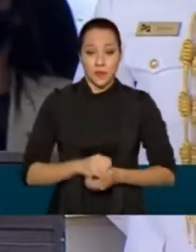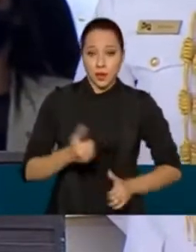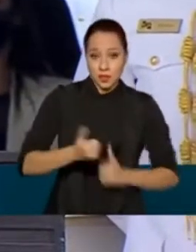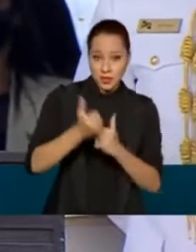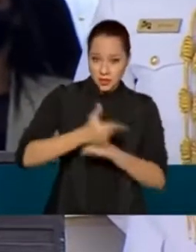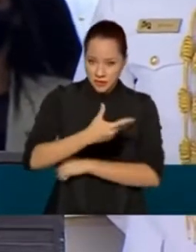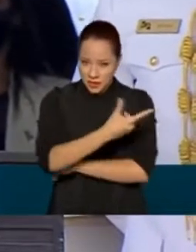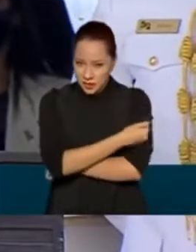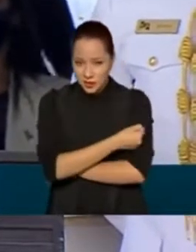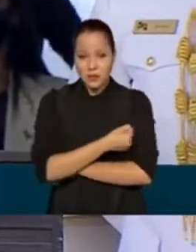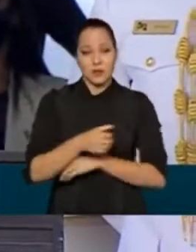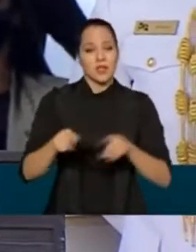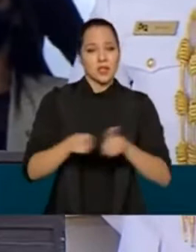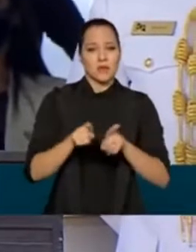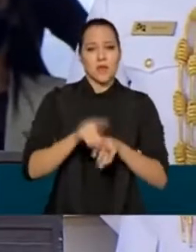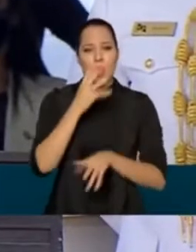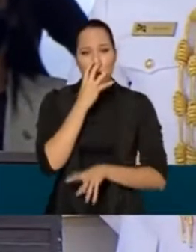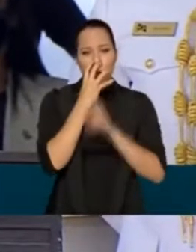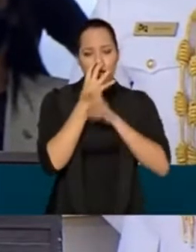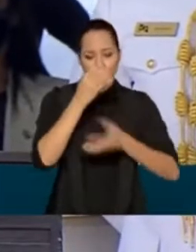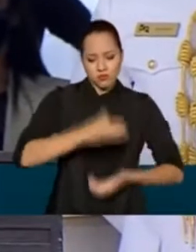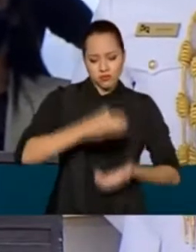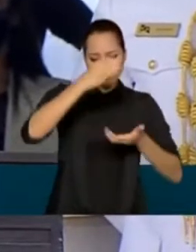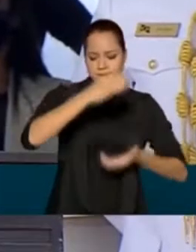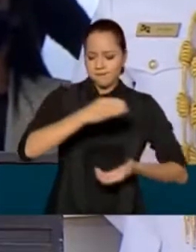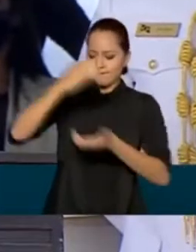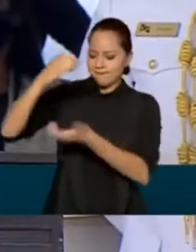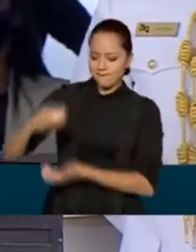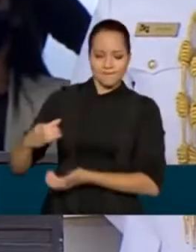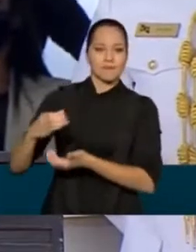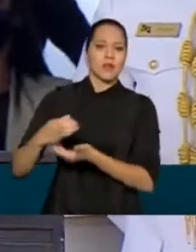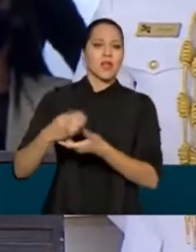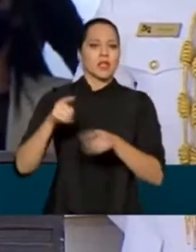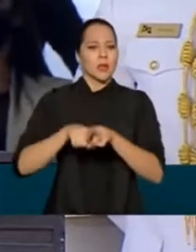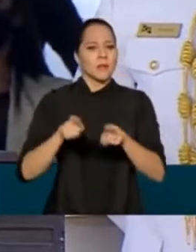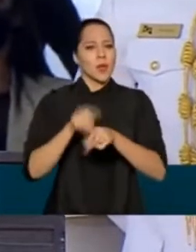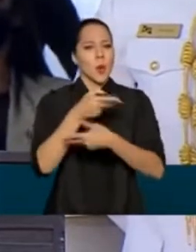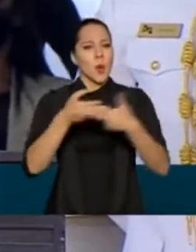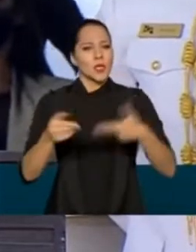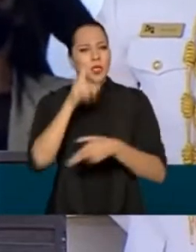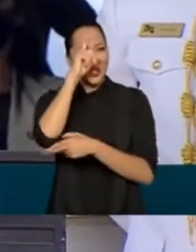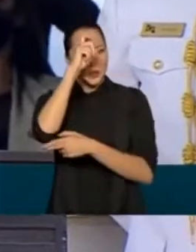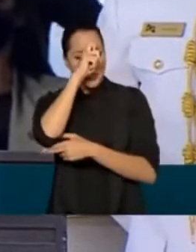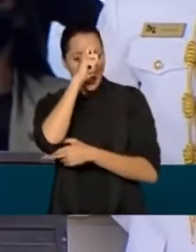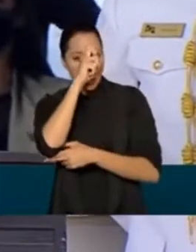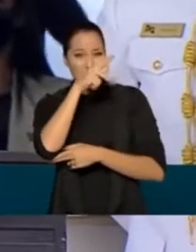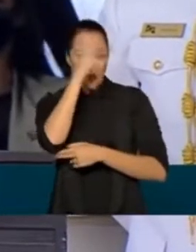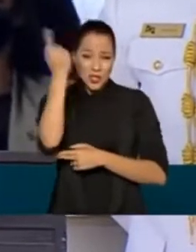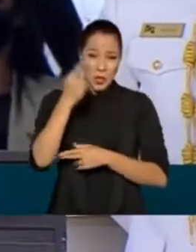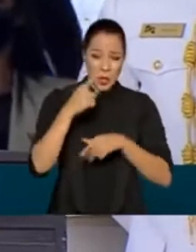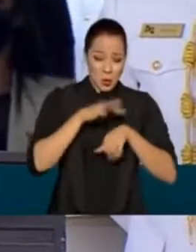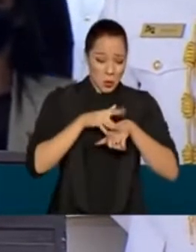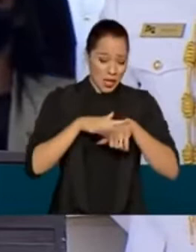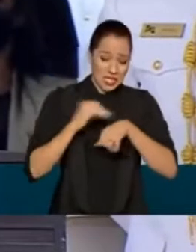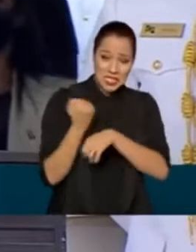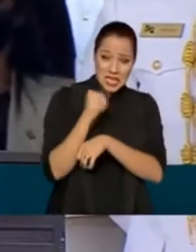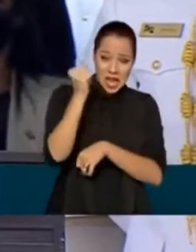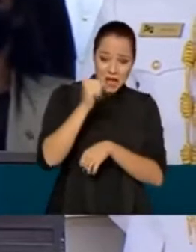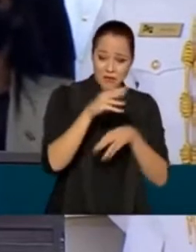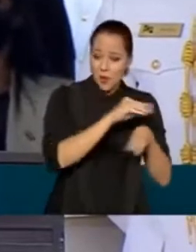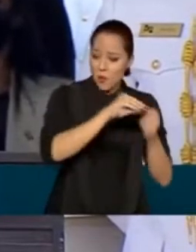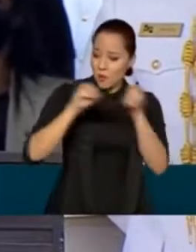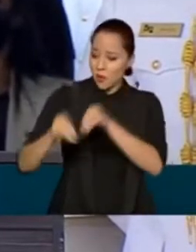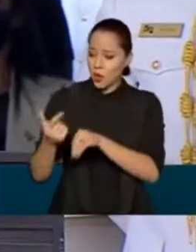vacinação, transportamos oxigênio, insumos hospitalares, removemos pacientes graves de cidades saturadas,